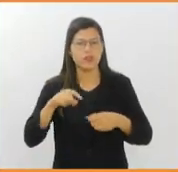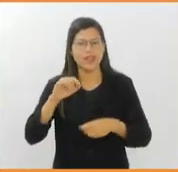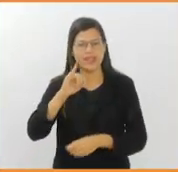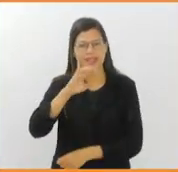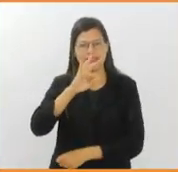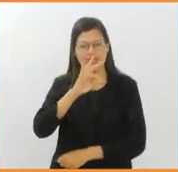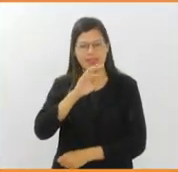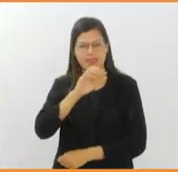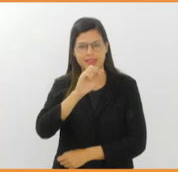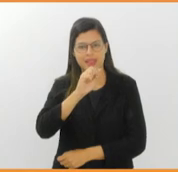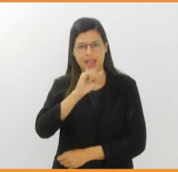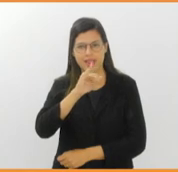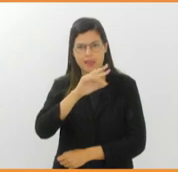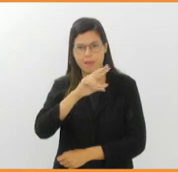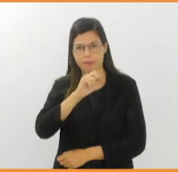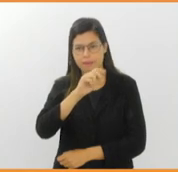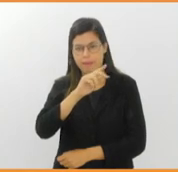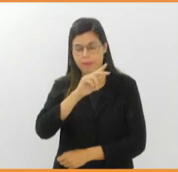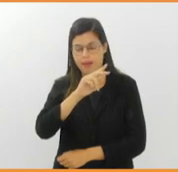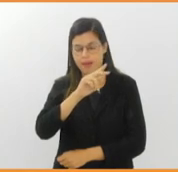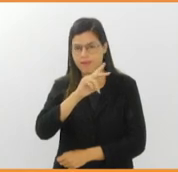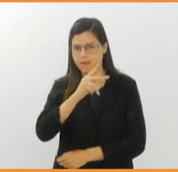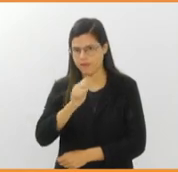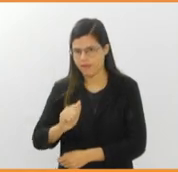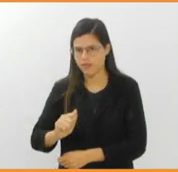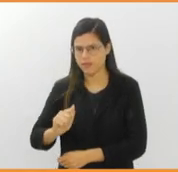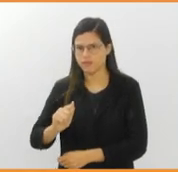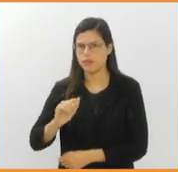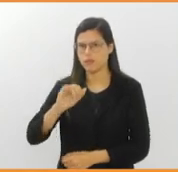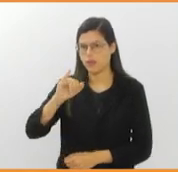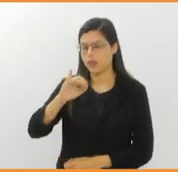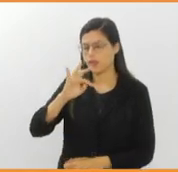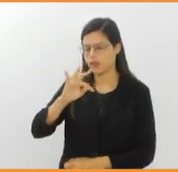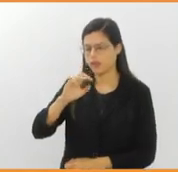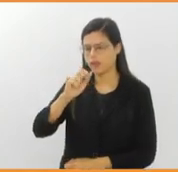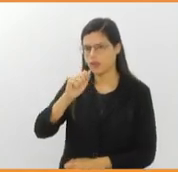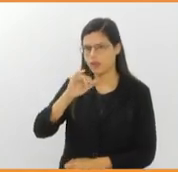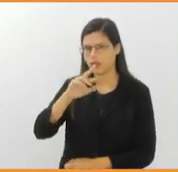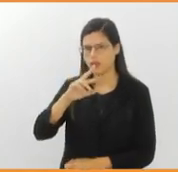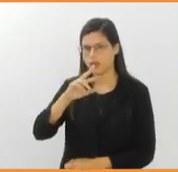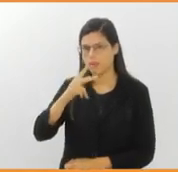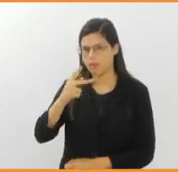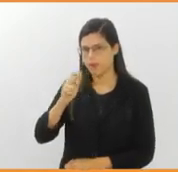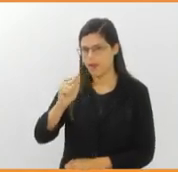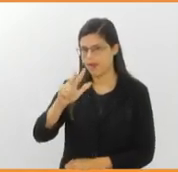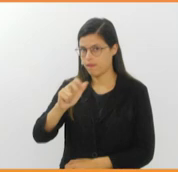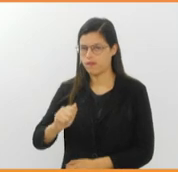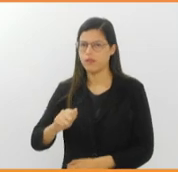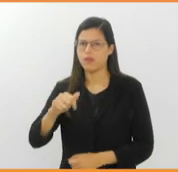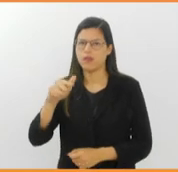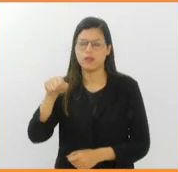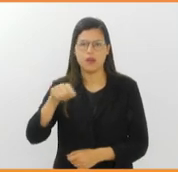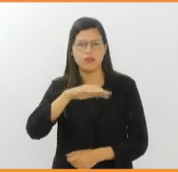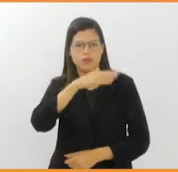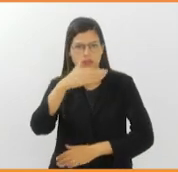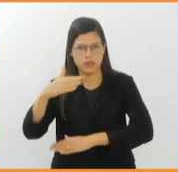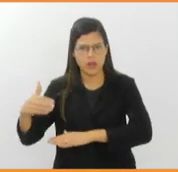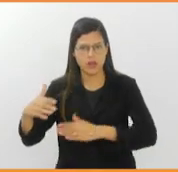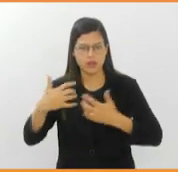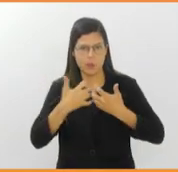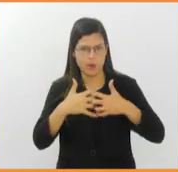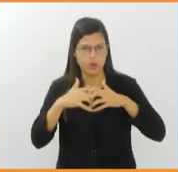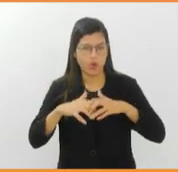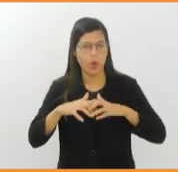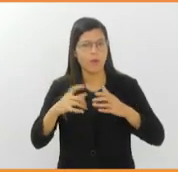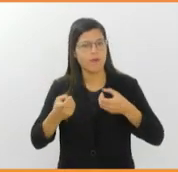o Arraiá do Amor, que no fim de semana passado levou mais de 40 mil pessoas à Serra de Petrópolis. A grande festa junina, em sua segunda